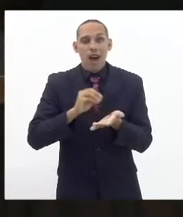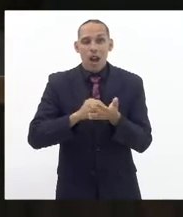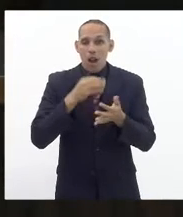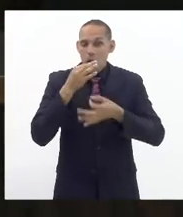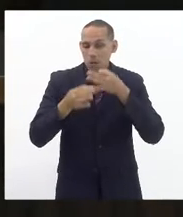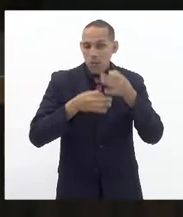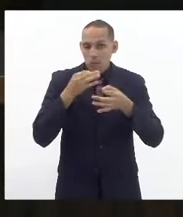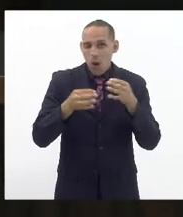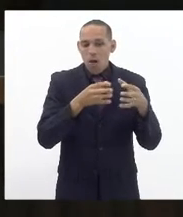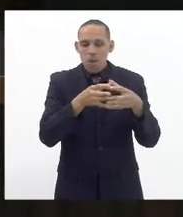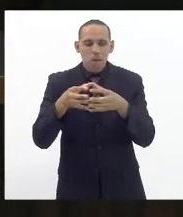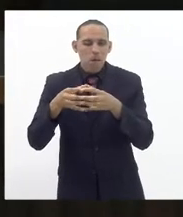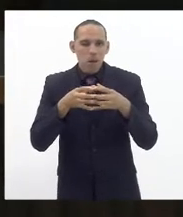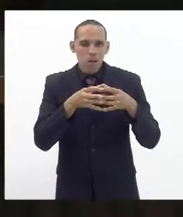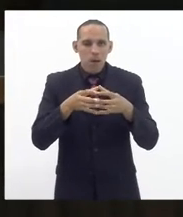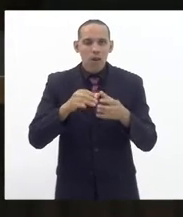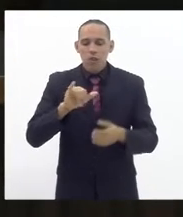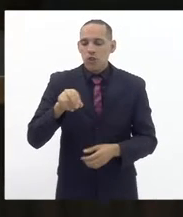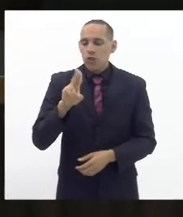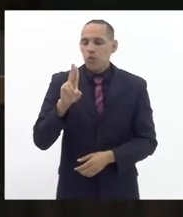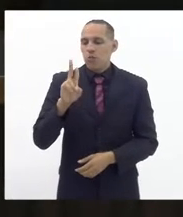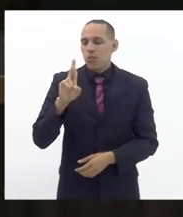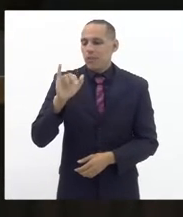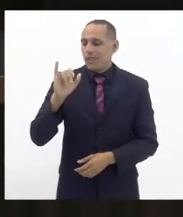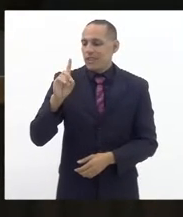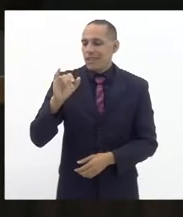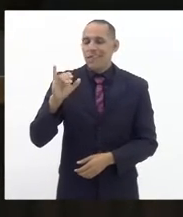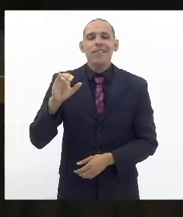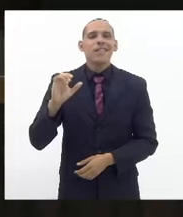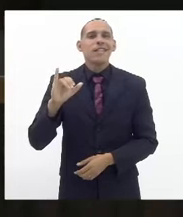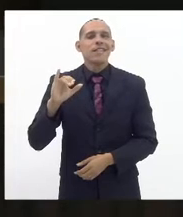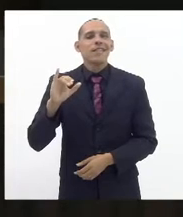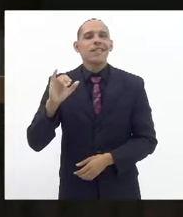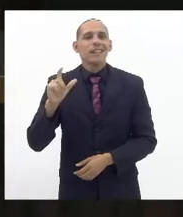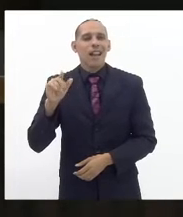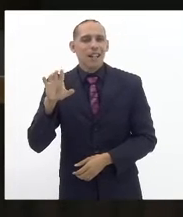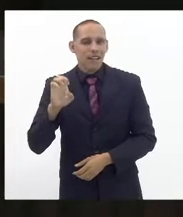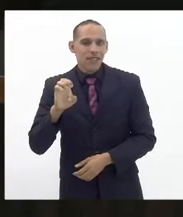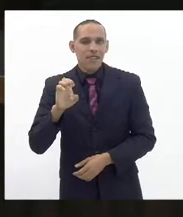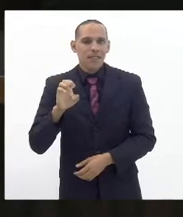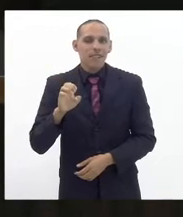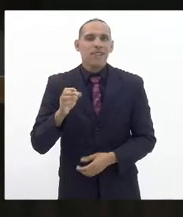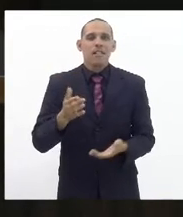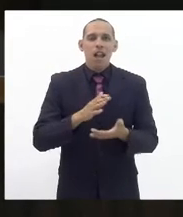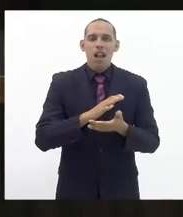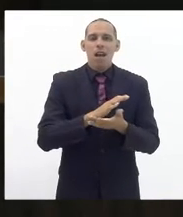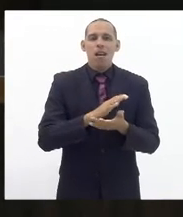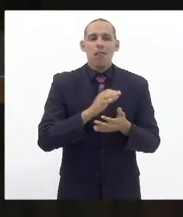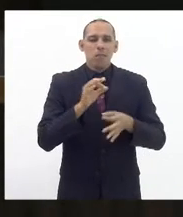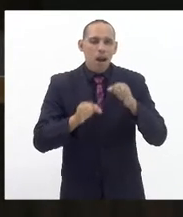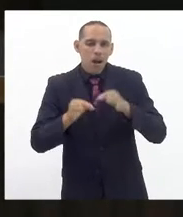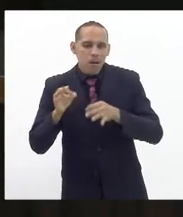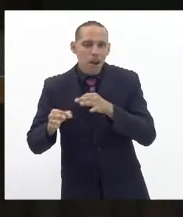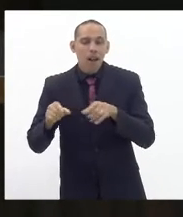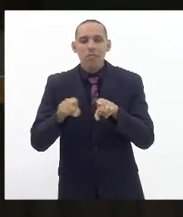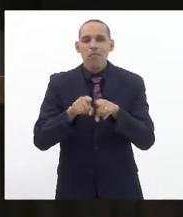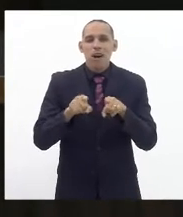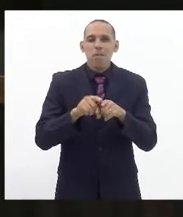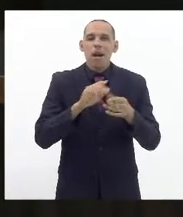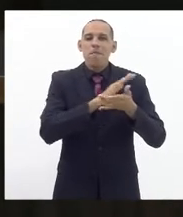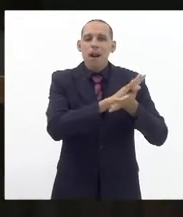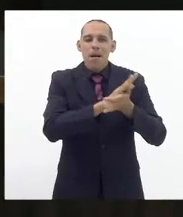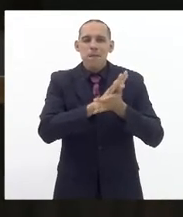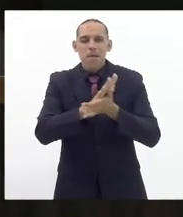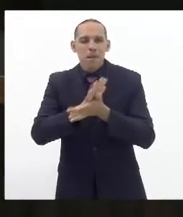Juridicidade de Combate às Discriminações, Preconceitos de Raça, Cor, Etnia, Religião e Procedência Nacional favorável.